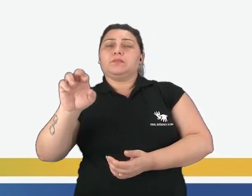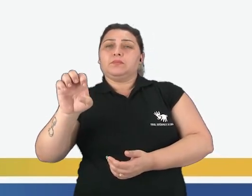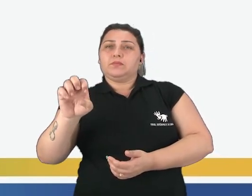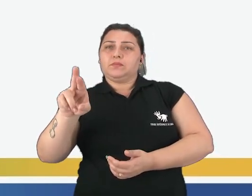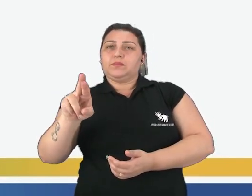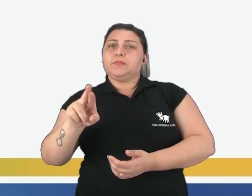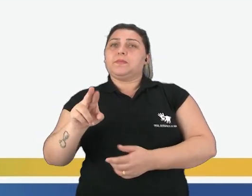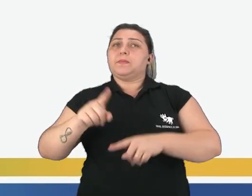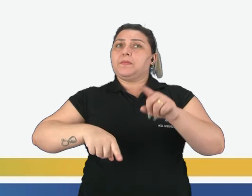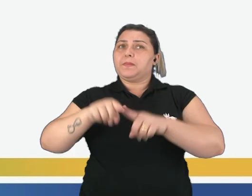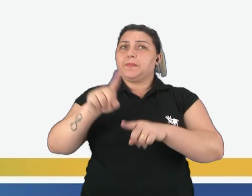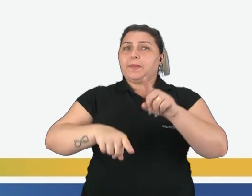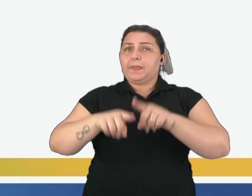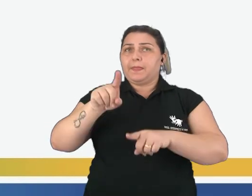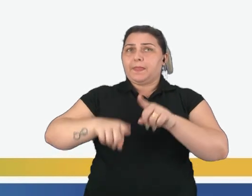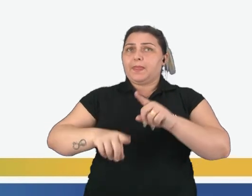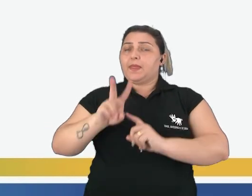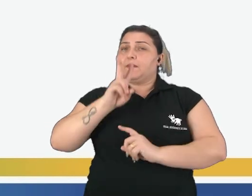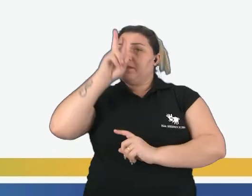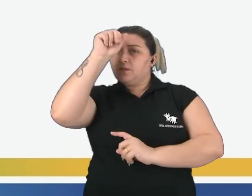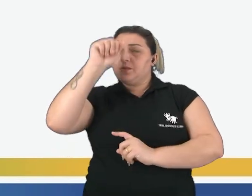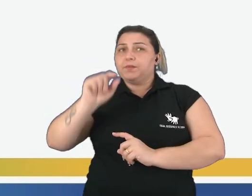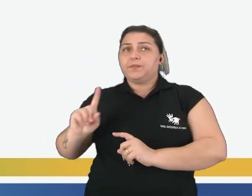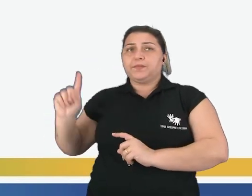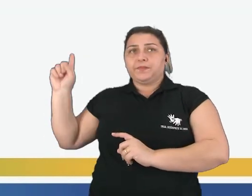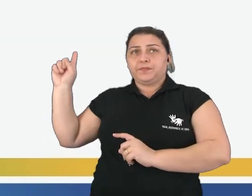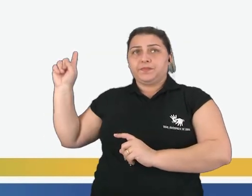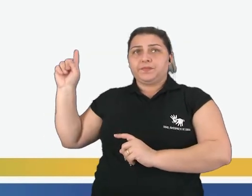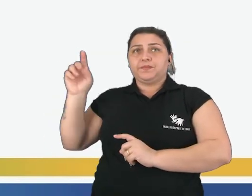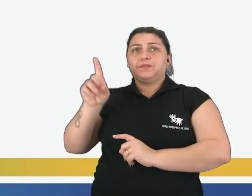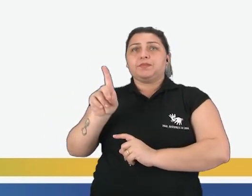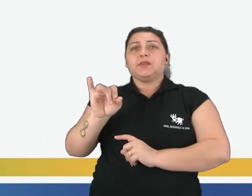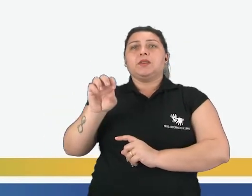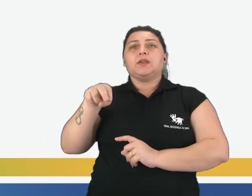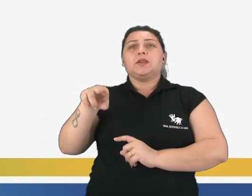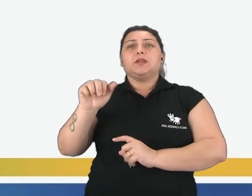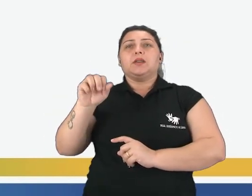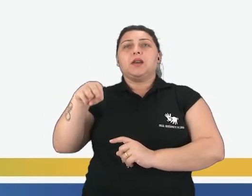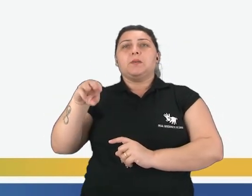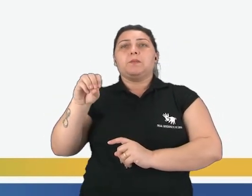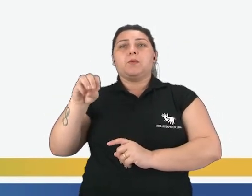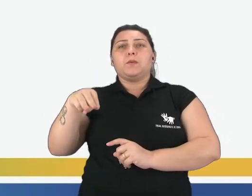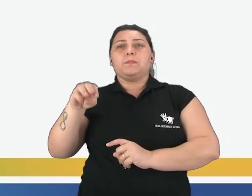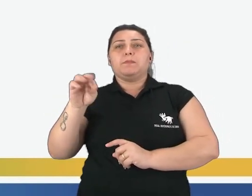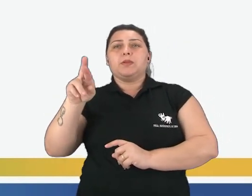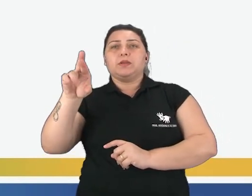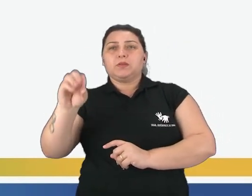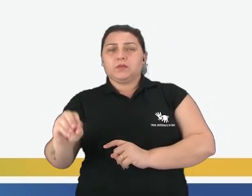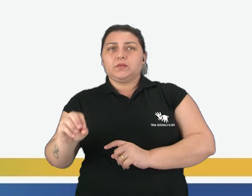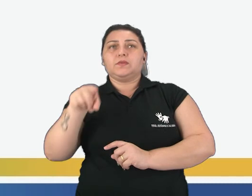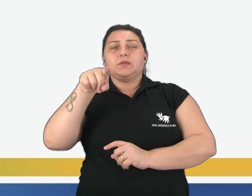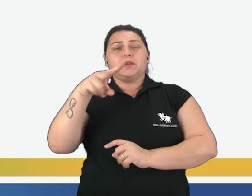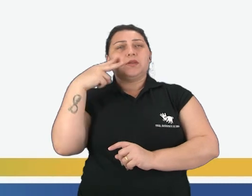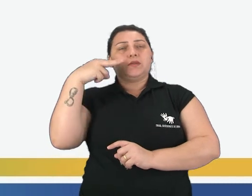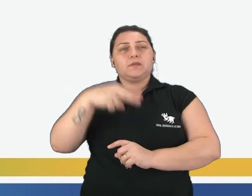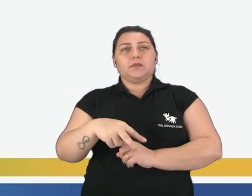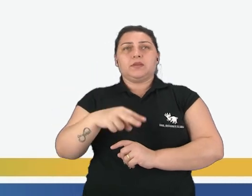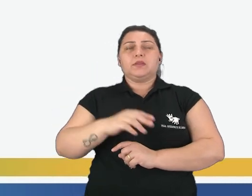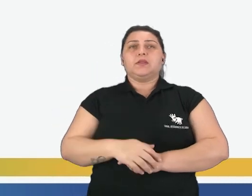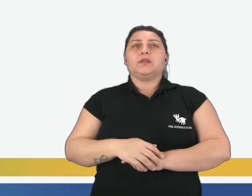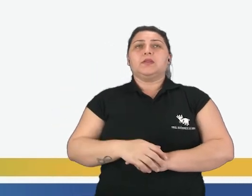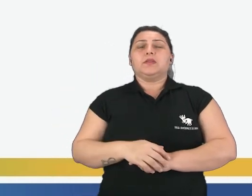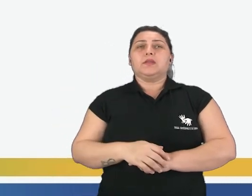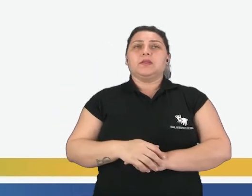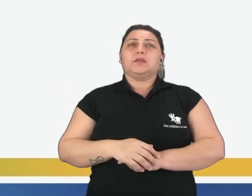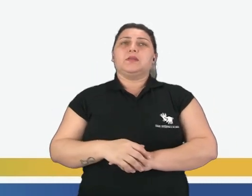Instrumentos que medem força. Isso aí é chamado de dinamômetro, tá, pessoal? O dinamômetro que você está vendo aí é para medir.